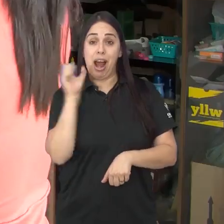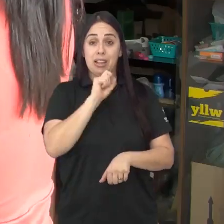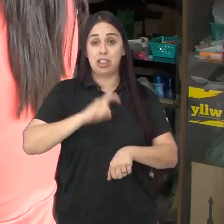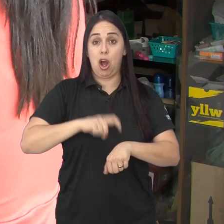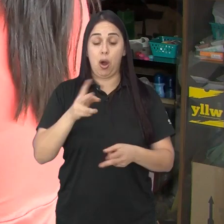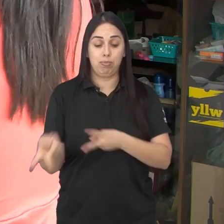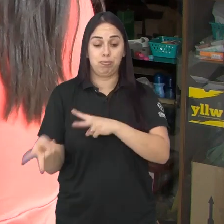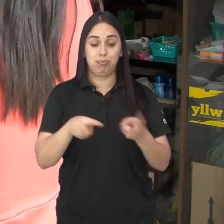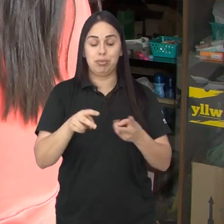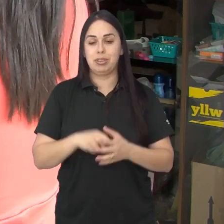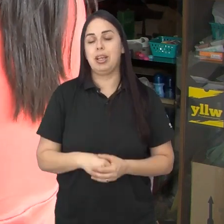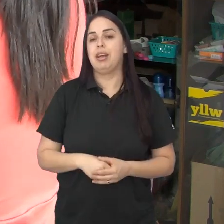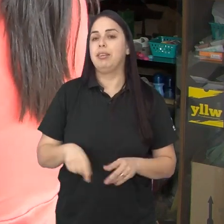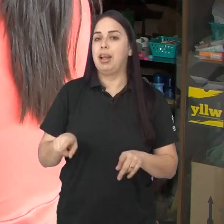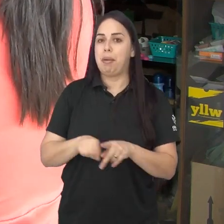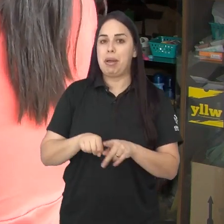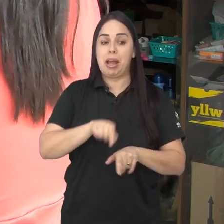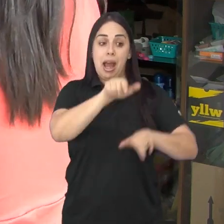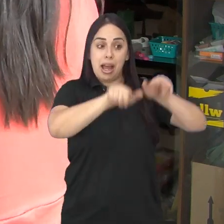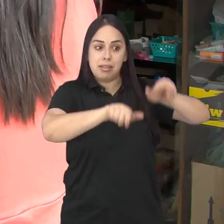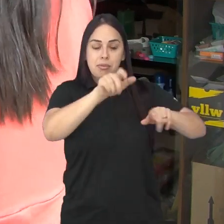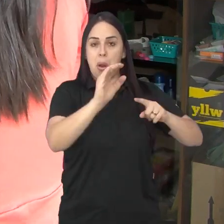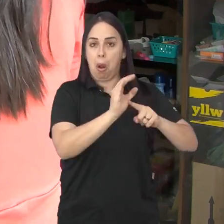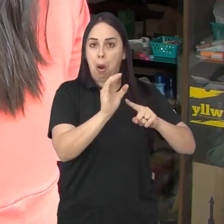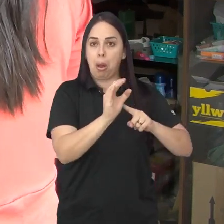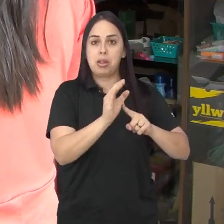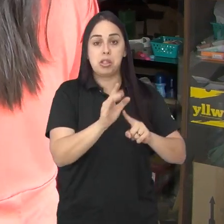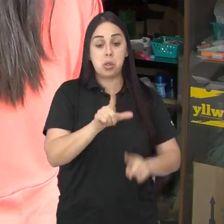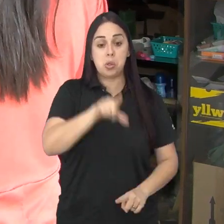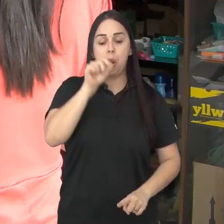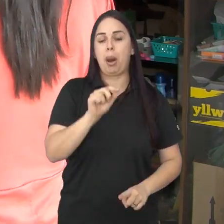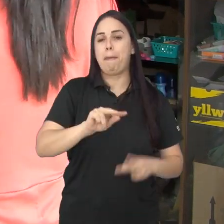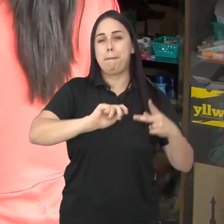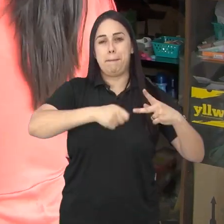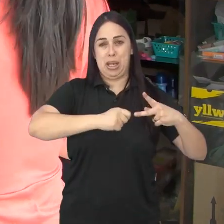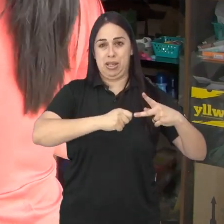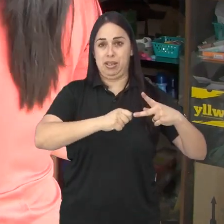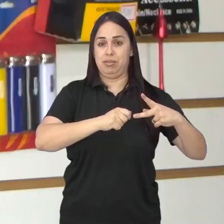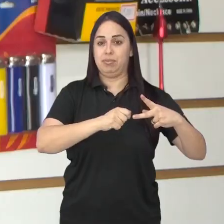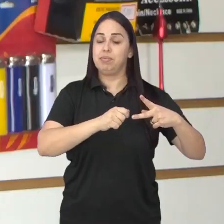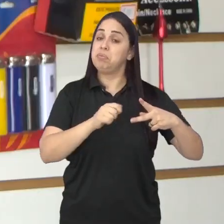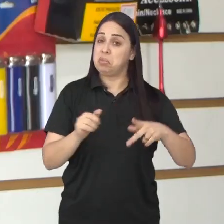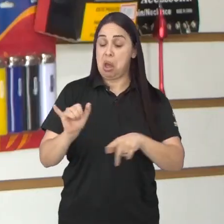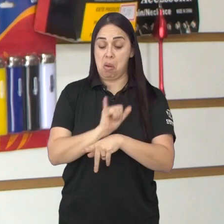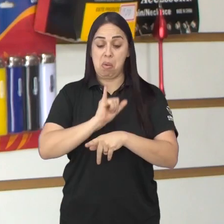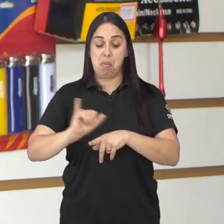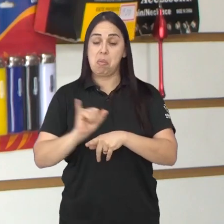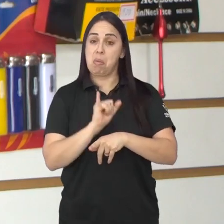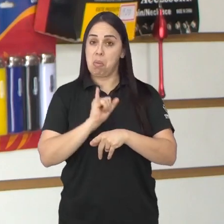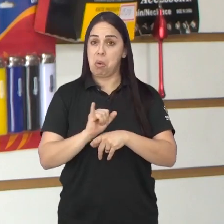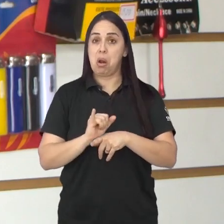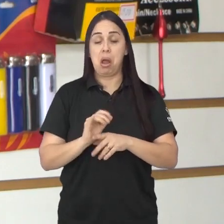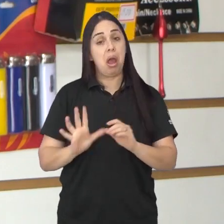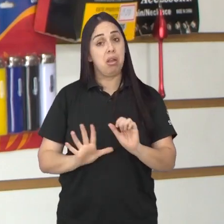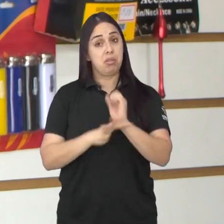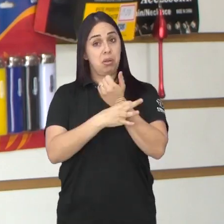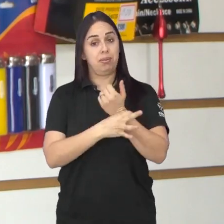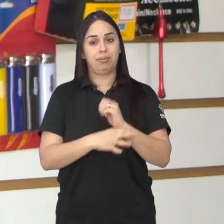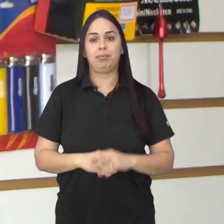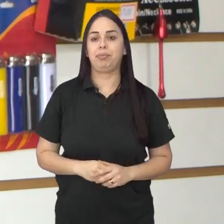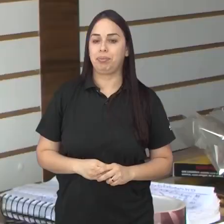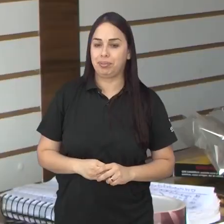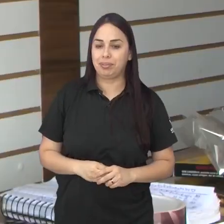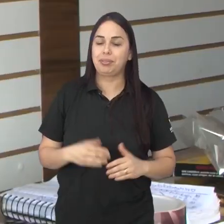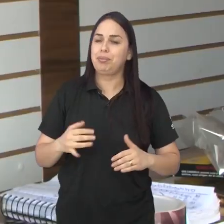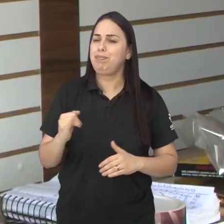né? Ele conta que o Pix também é a preferência de alguns clientes na hora do pagamento e define a ferramenta como prática e